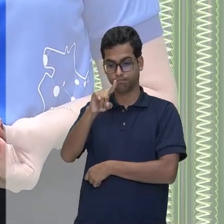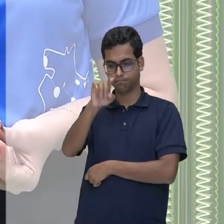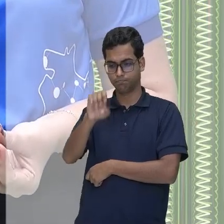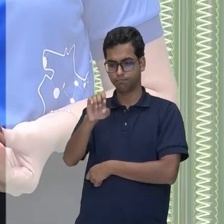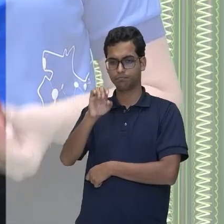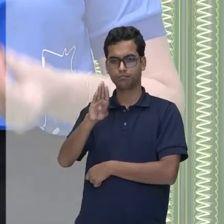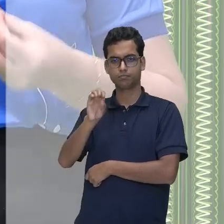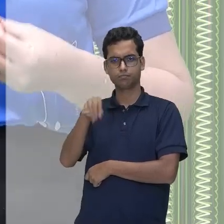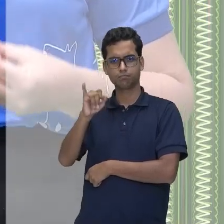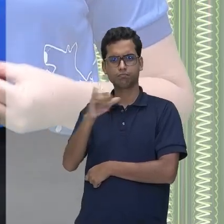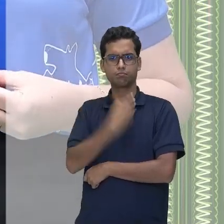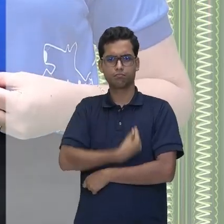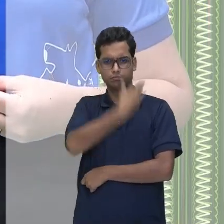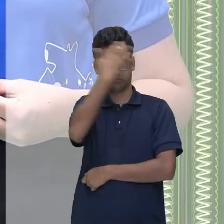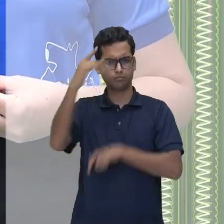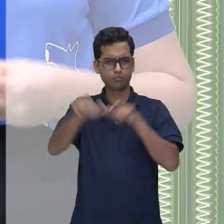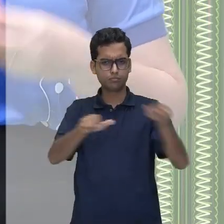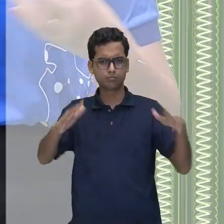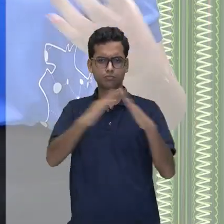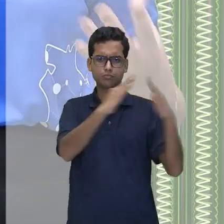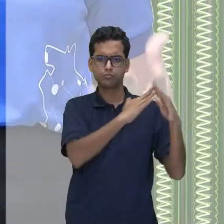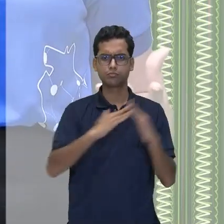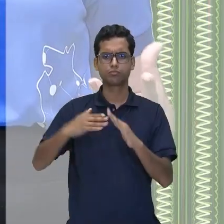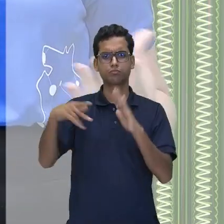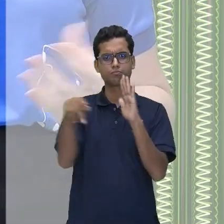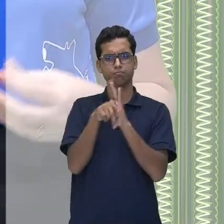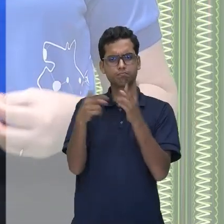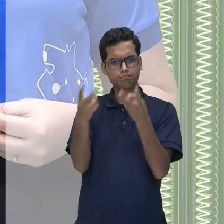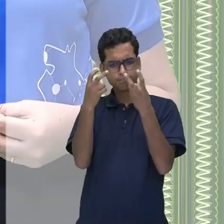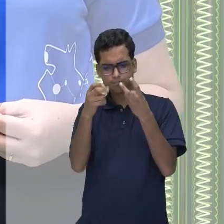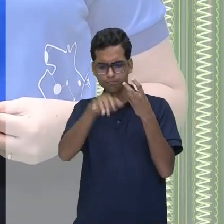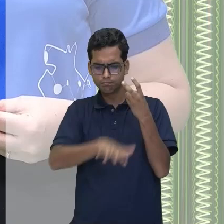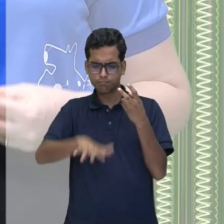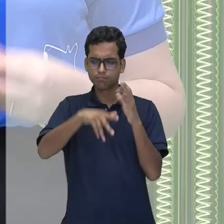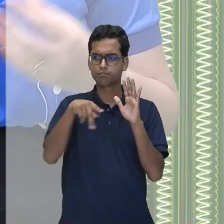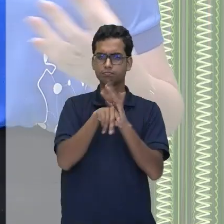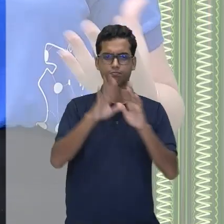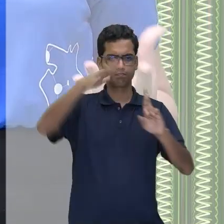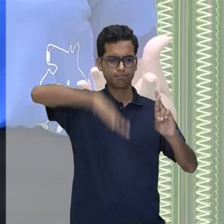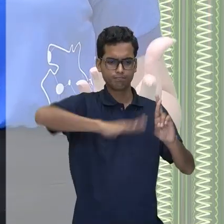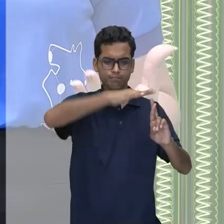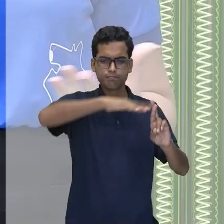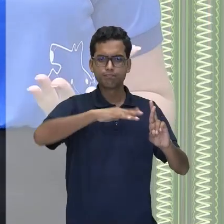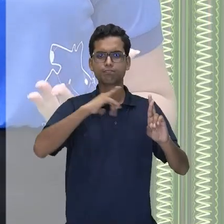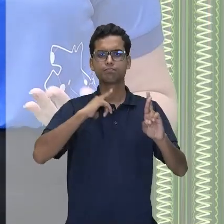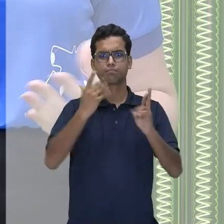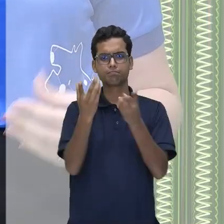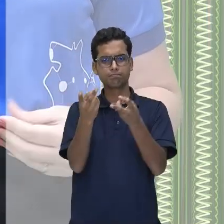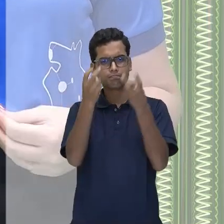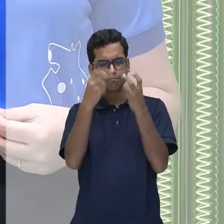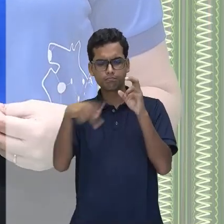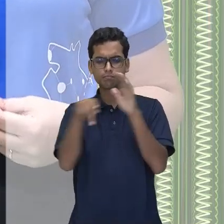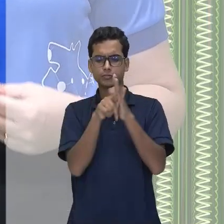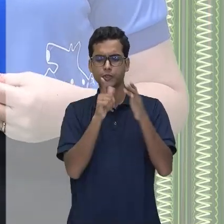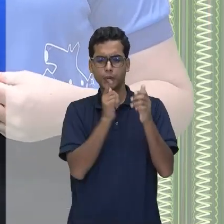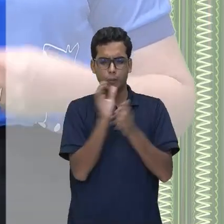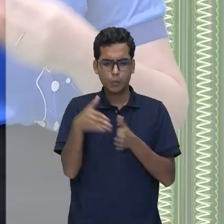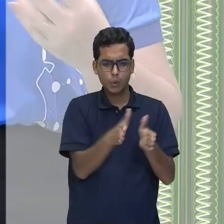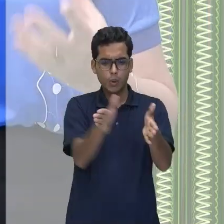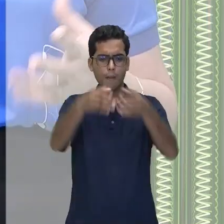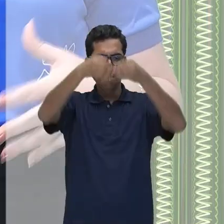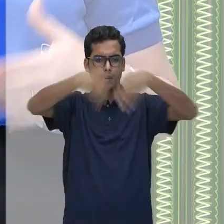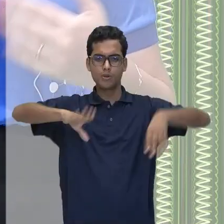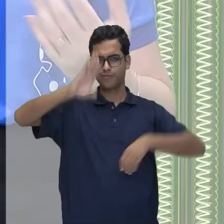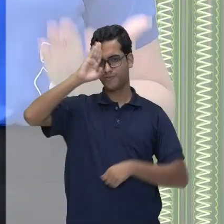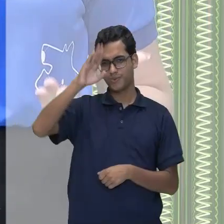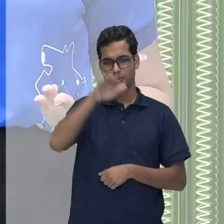mora nessa região. Então, os impactos já começam ali naquilo que a gente tem de melhor, que são os rios, né? É algo que